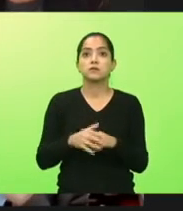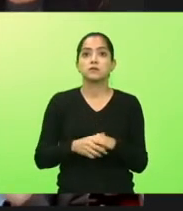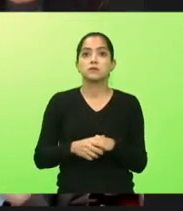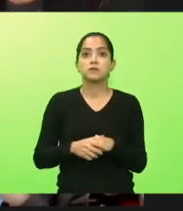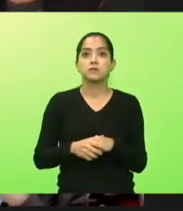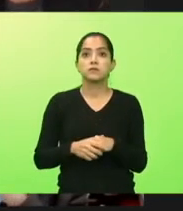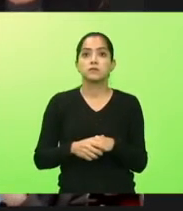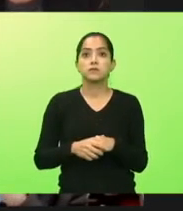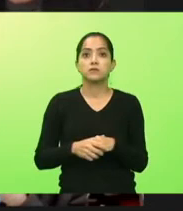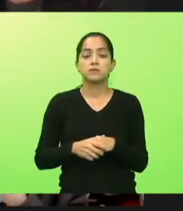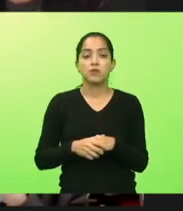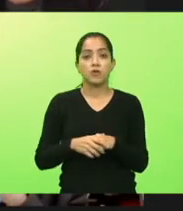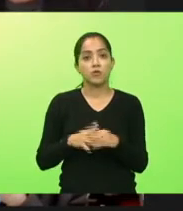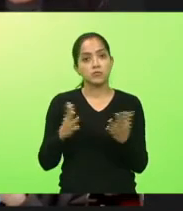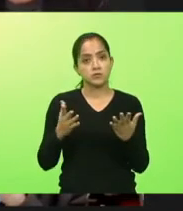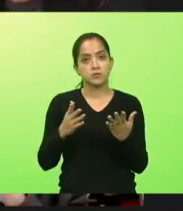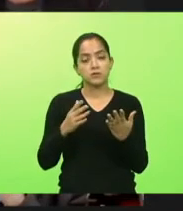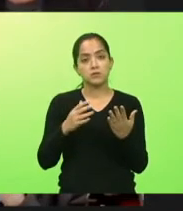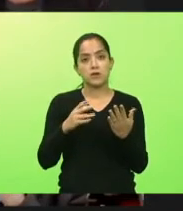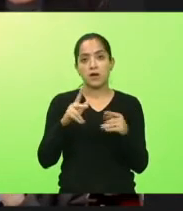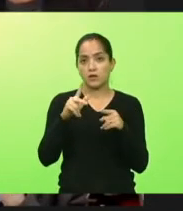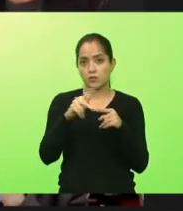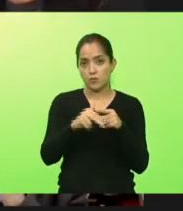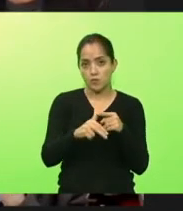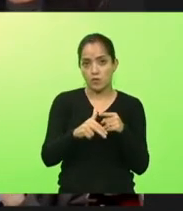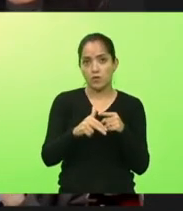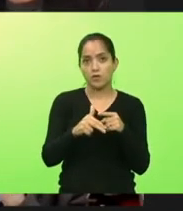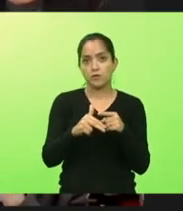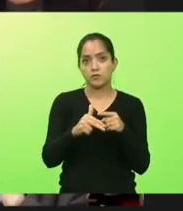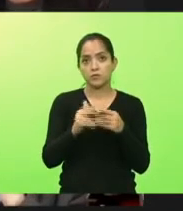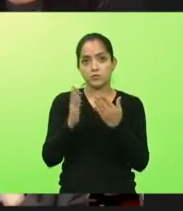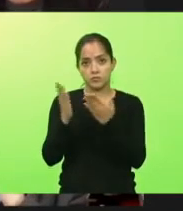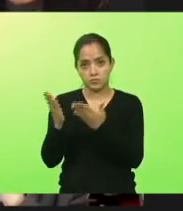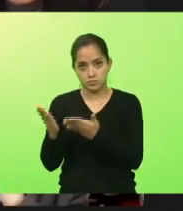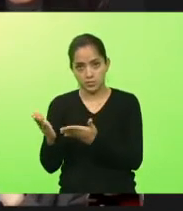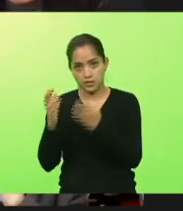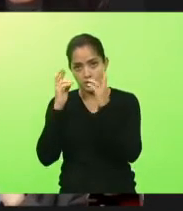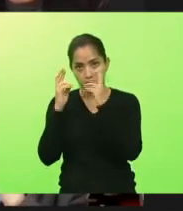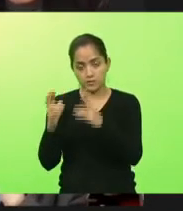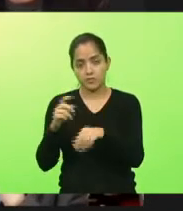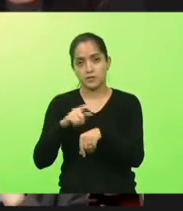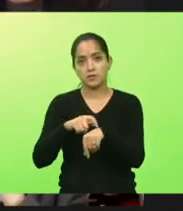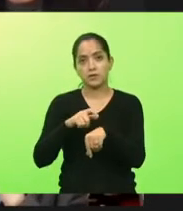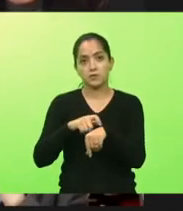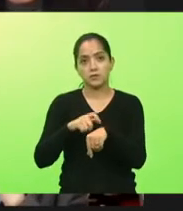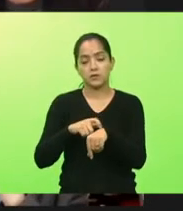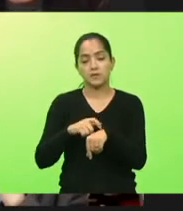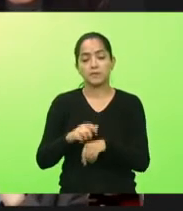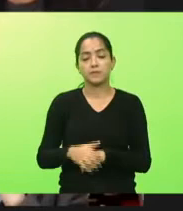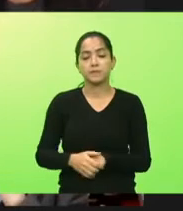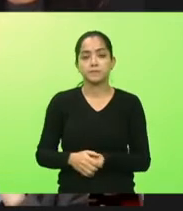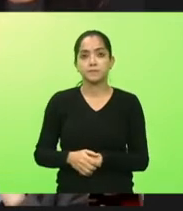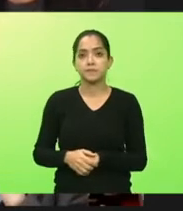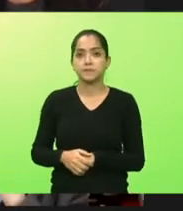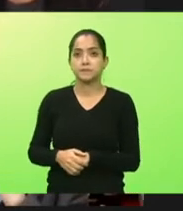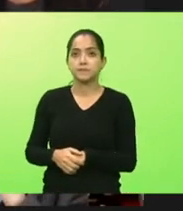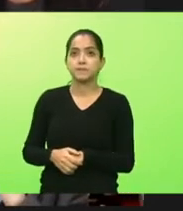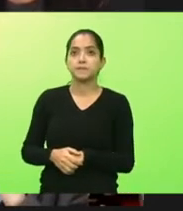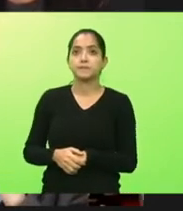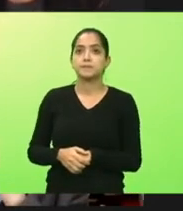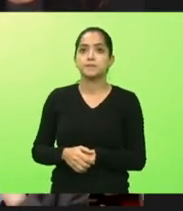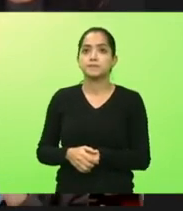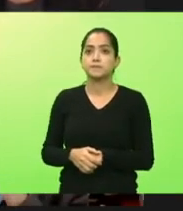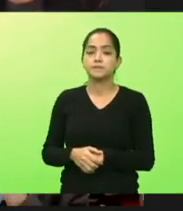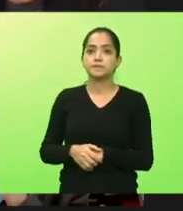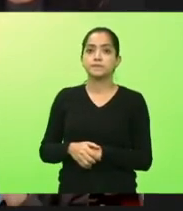ouça, eu interrompo a nossa fala para democraticamente respeitar o tempo que é cedido a cada um de nós. Né? Mas